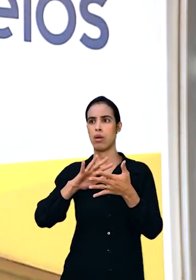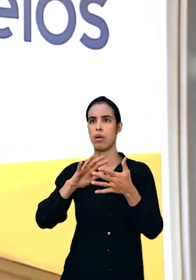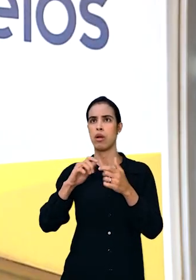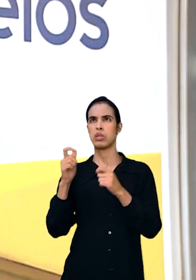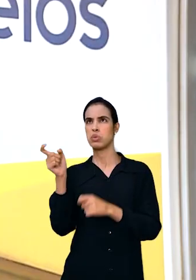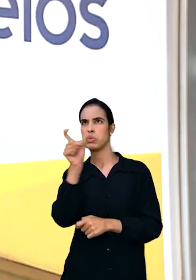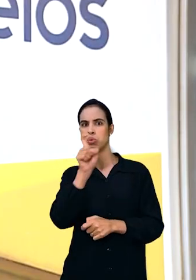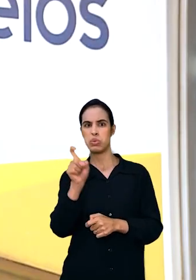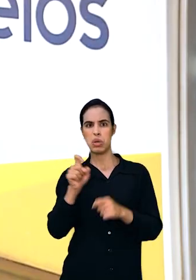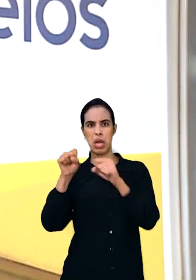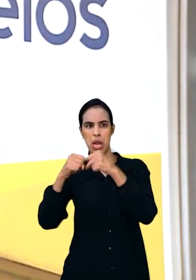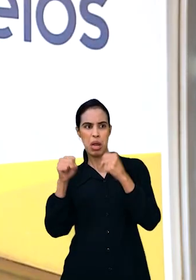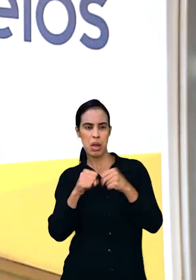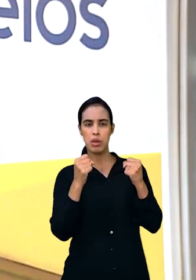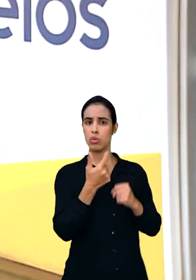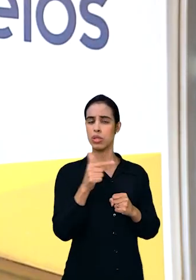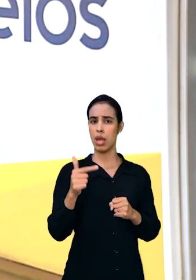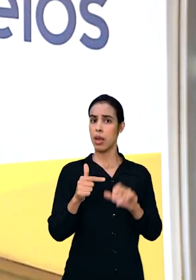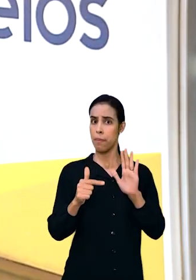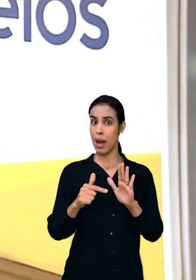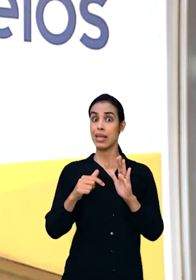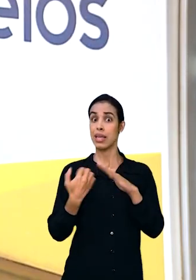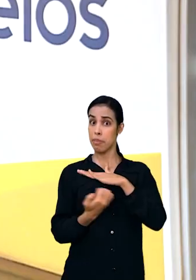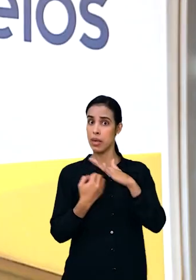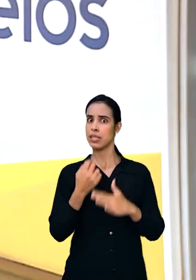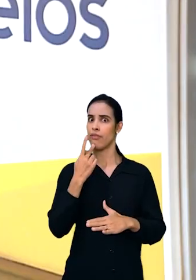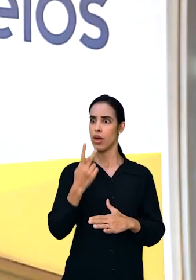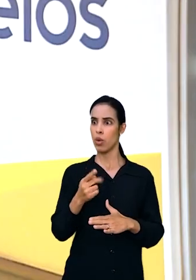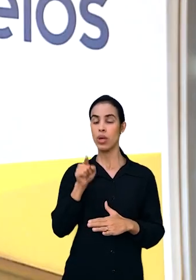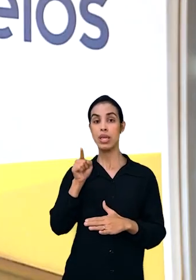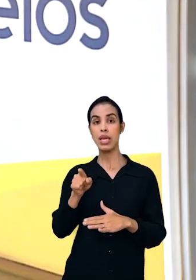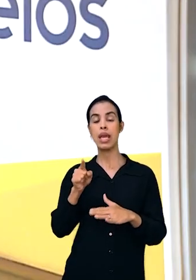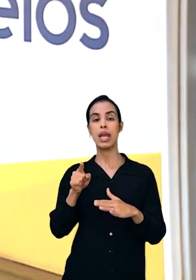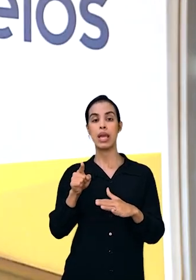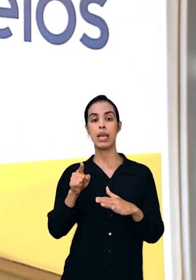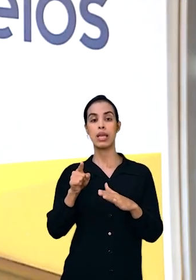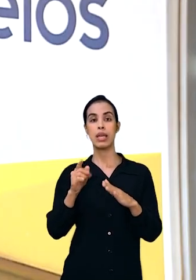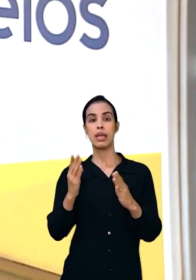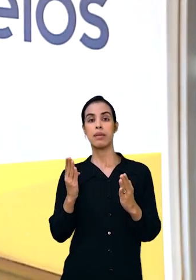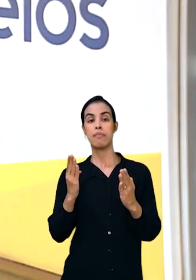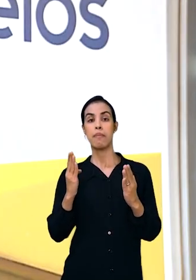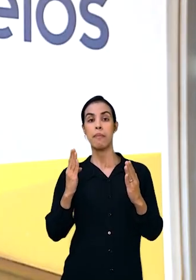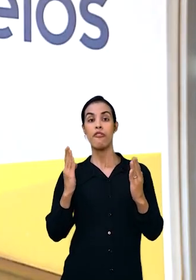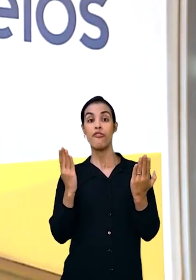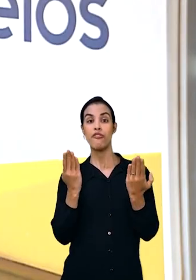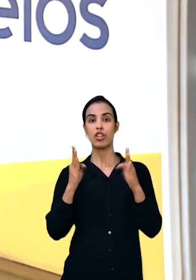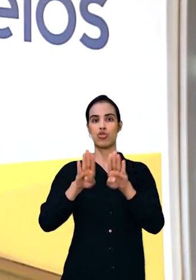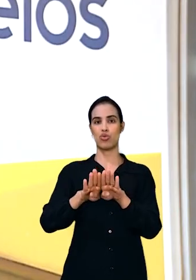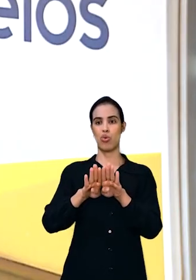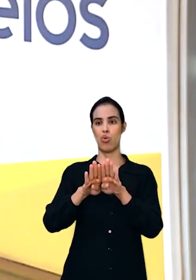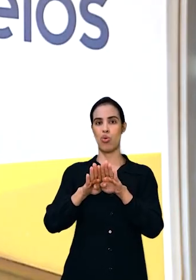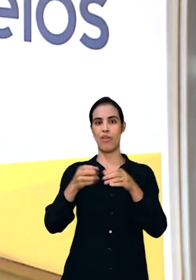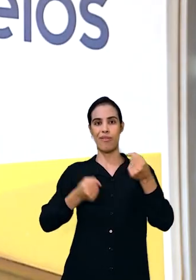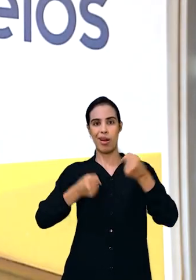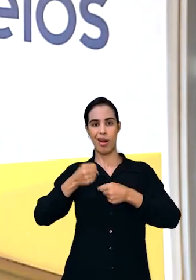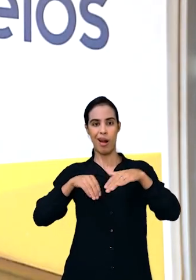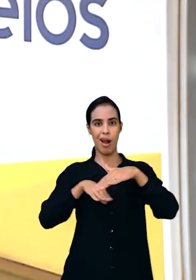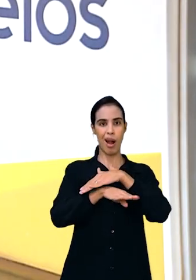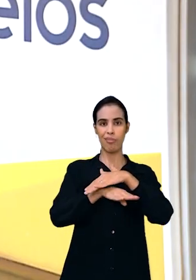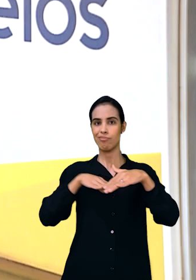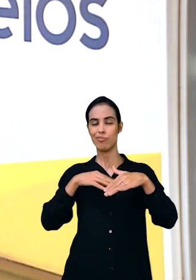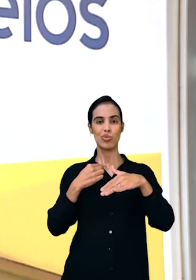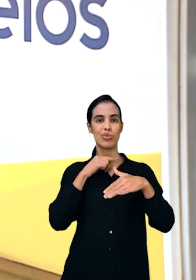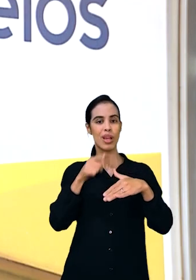mas os Correios alegaram que o profissional teria participado de bloqueios que impediram a entrada e a saída de veículos. Por